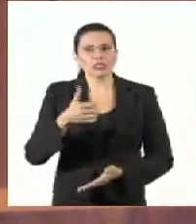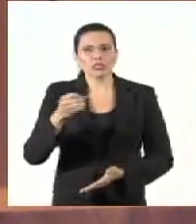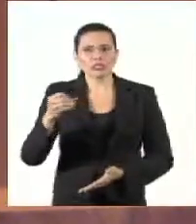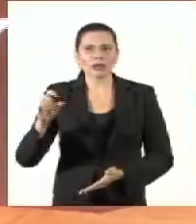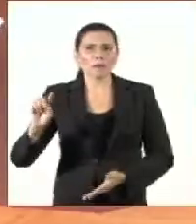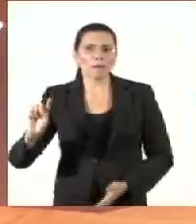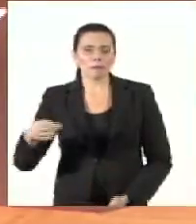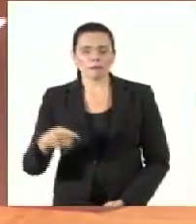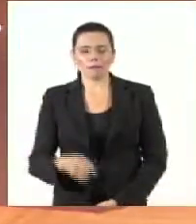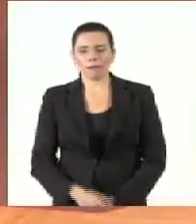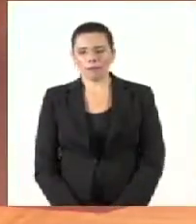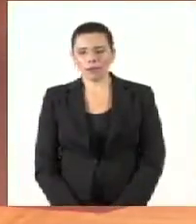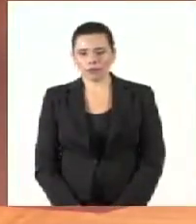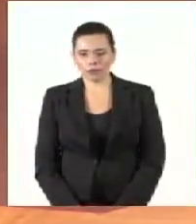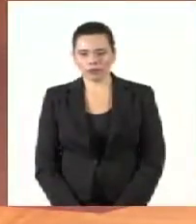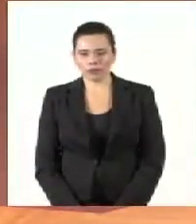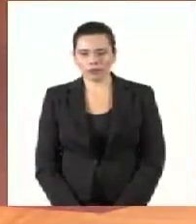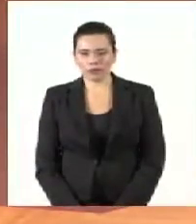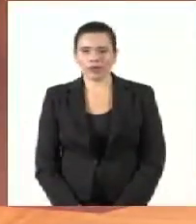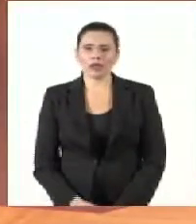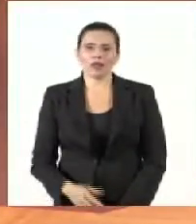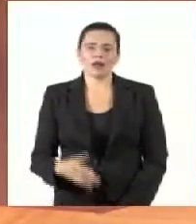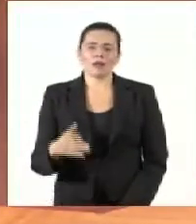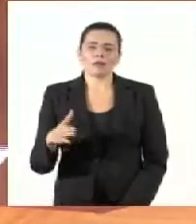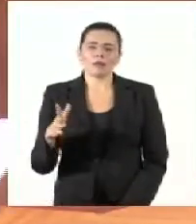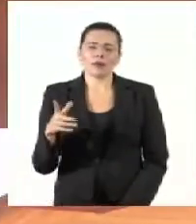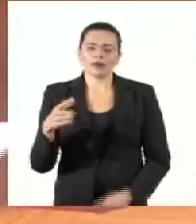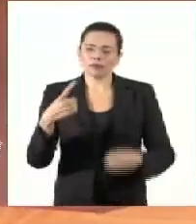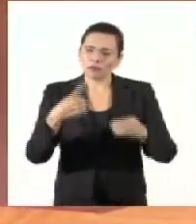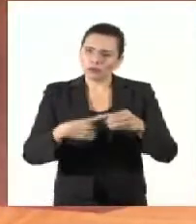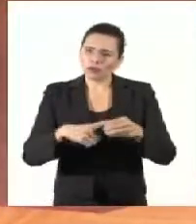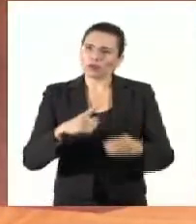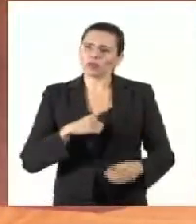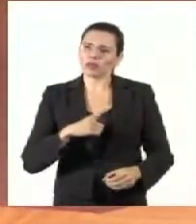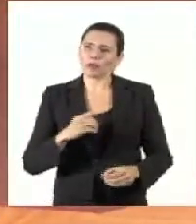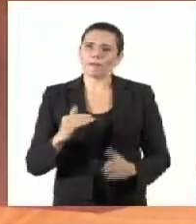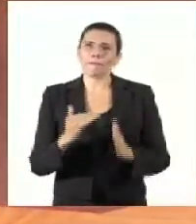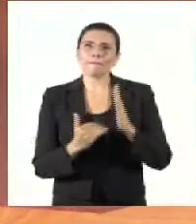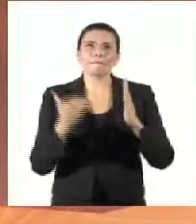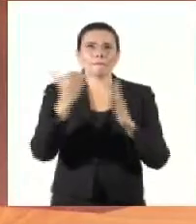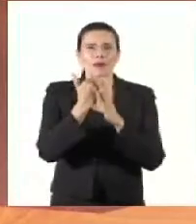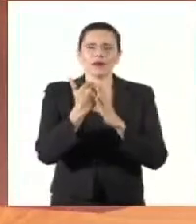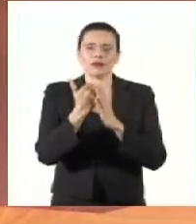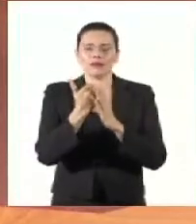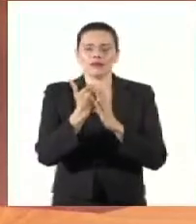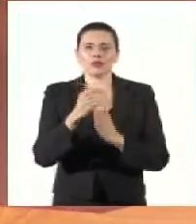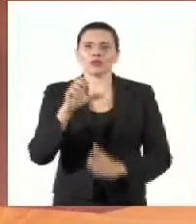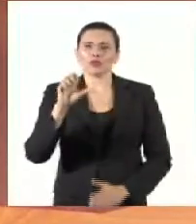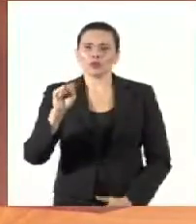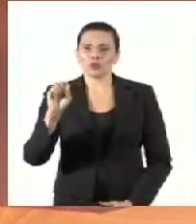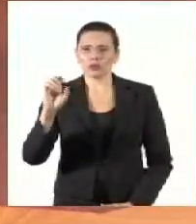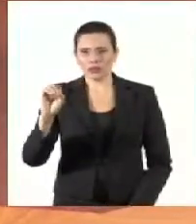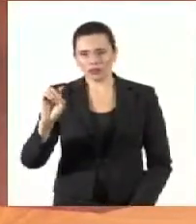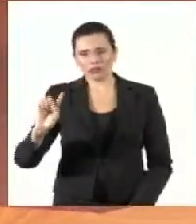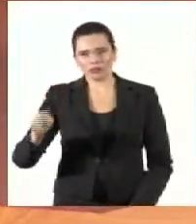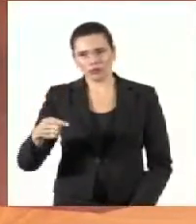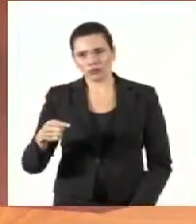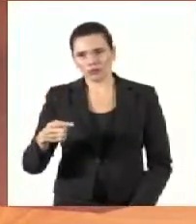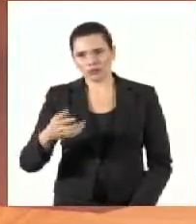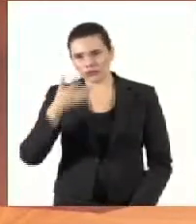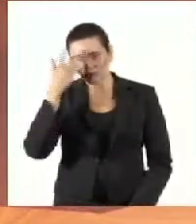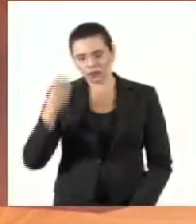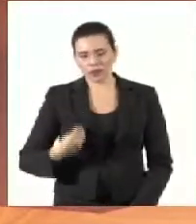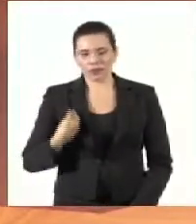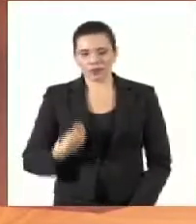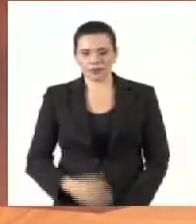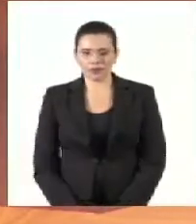anterior, os 100 mil, não, e ele diminuiu o restante. Ou seja, ele diz que não existe repasse para as prefeituras se virarem,